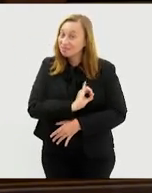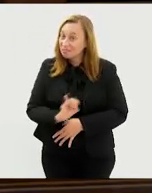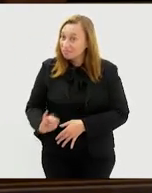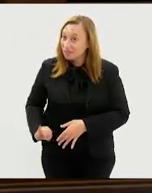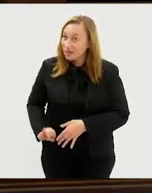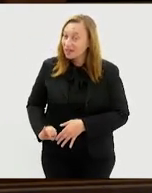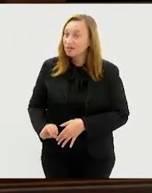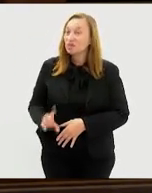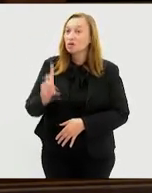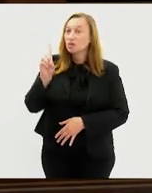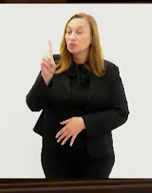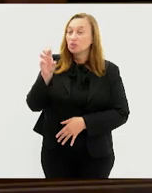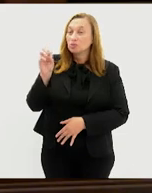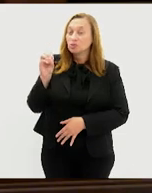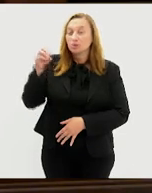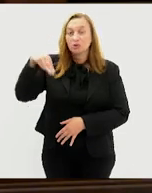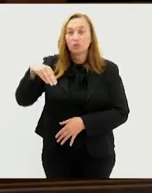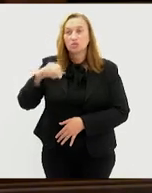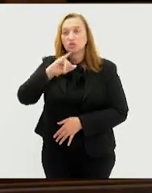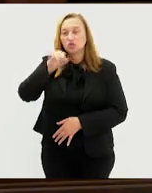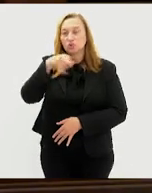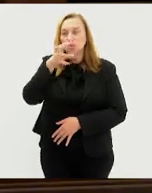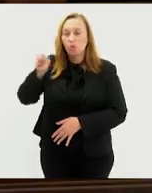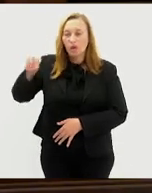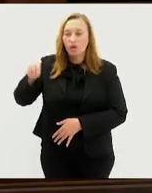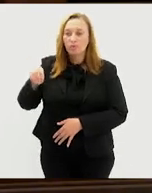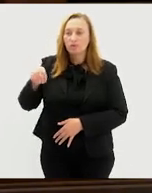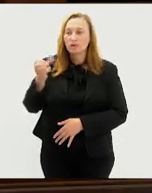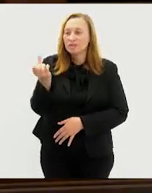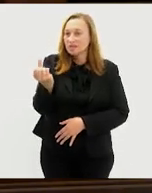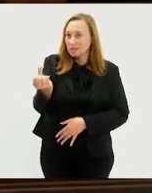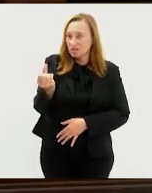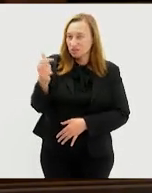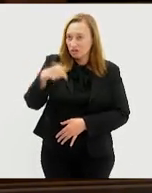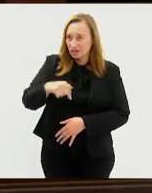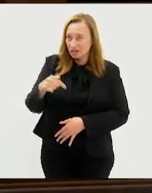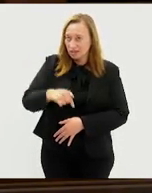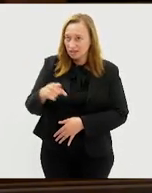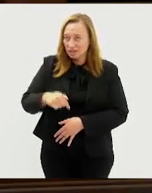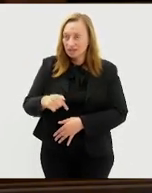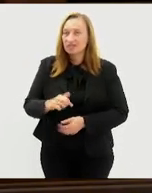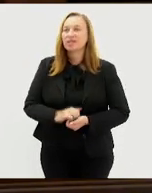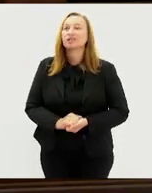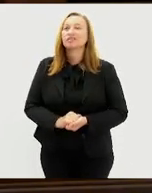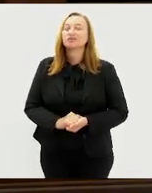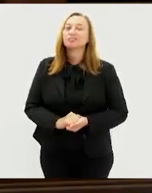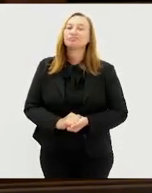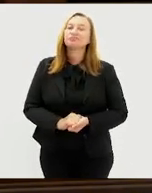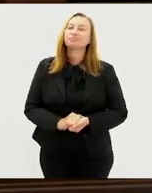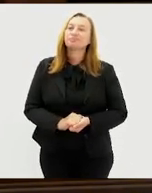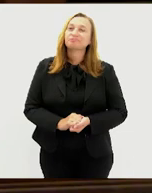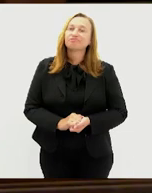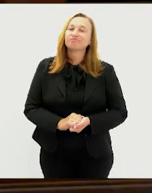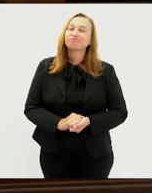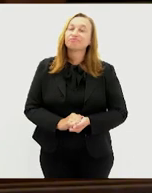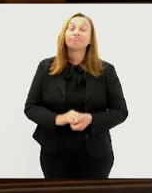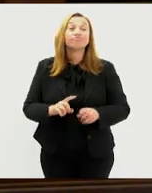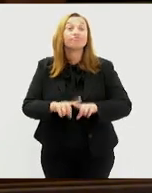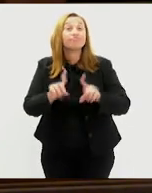se desembarcou aqui né está aqui ao passo Imperial